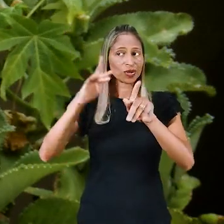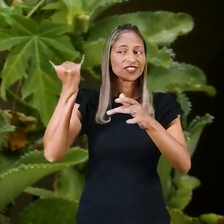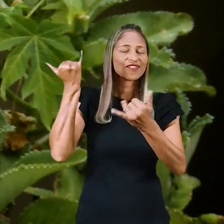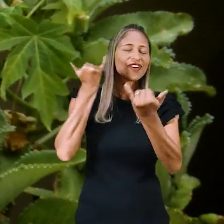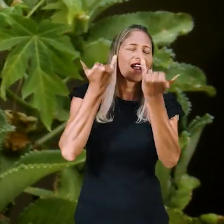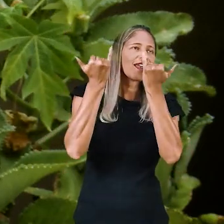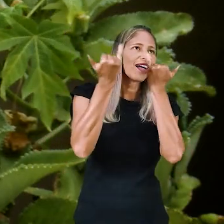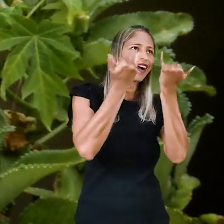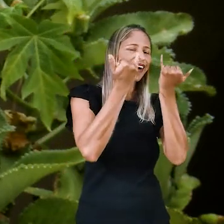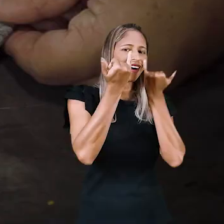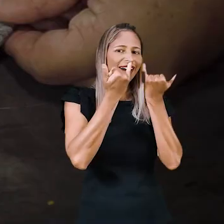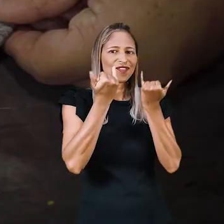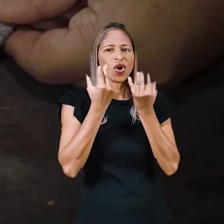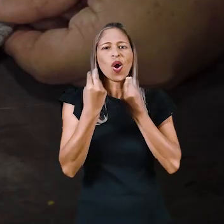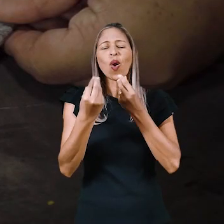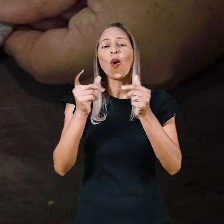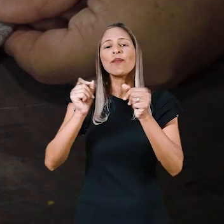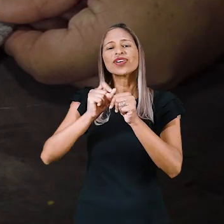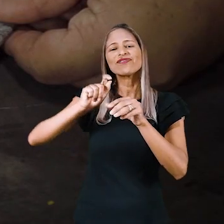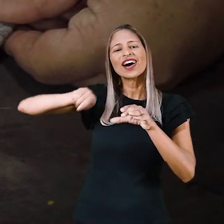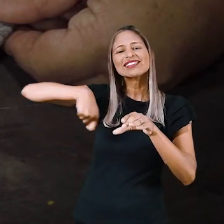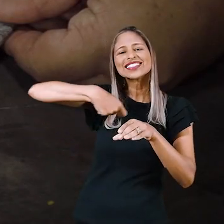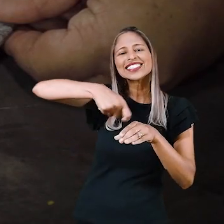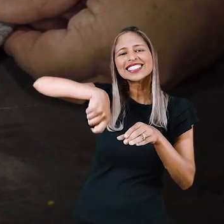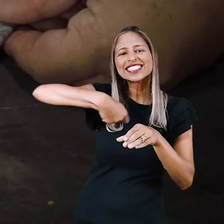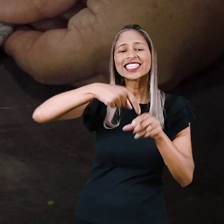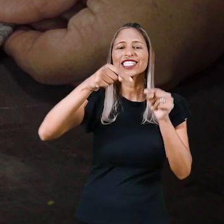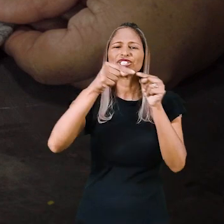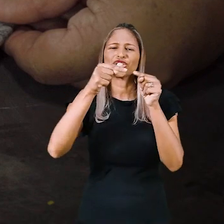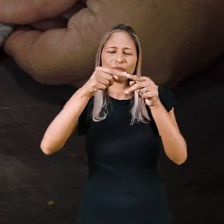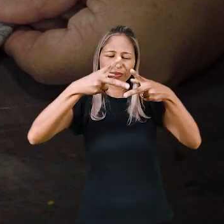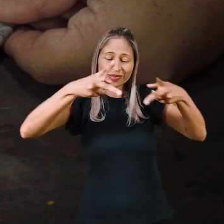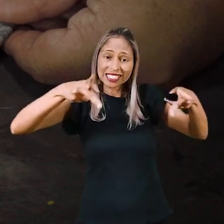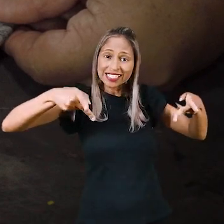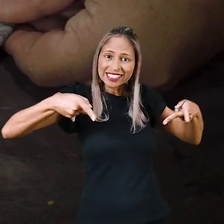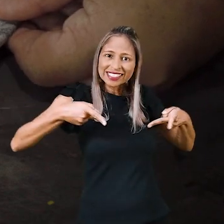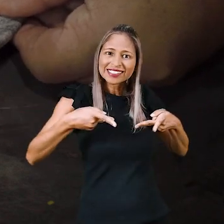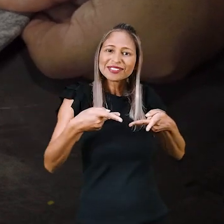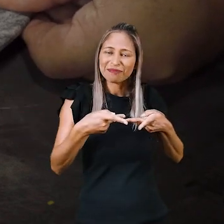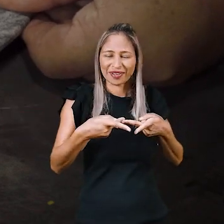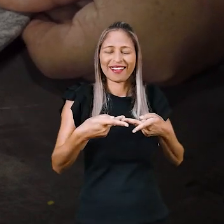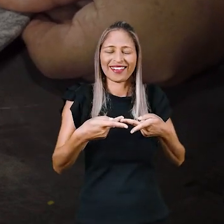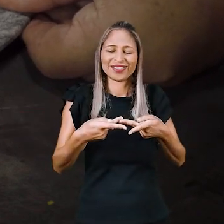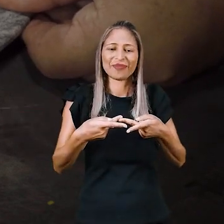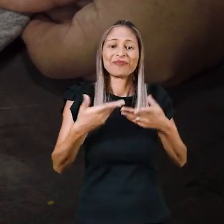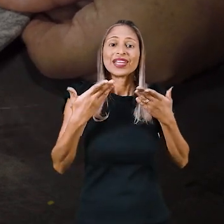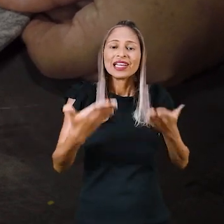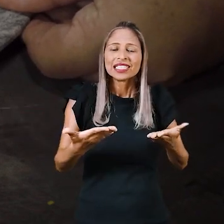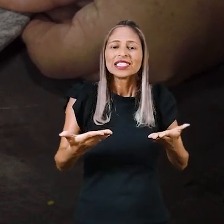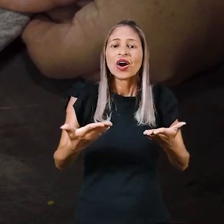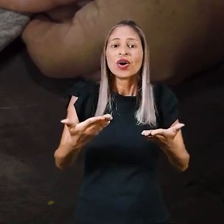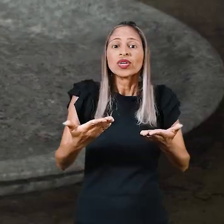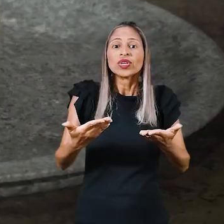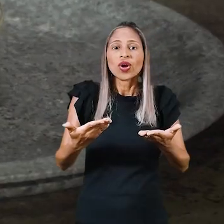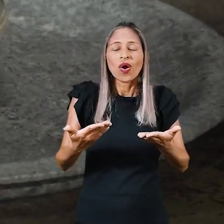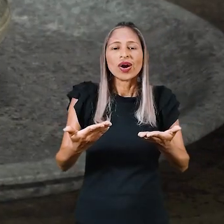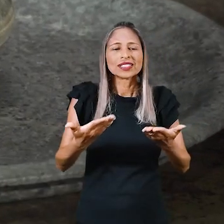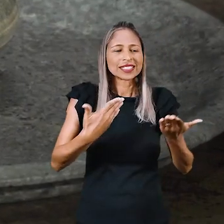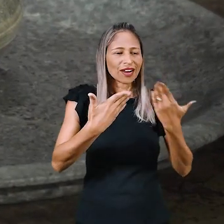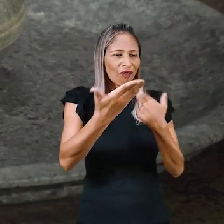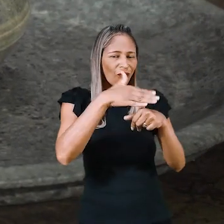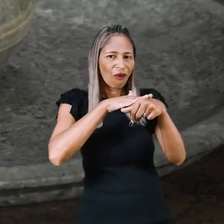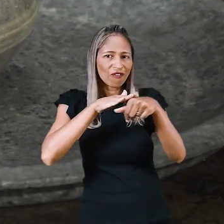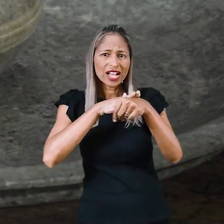pessoas contavam para você como elas faziam um certo tipo de prato. Então, quando a gente faz